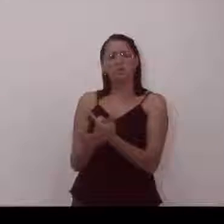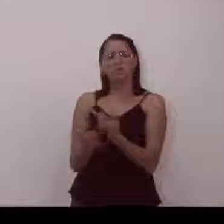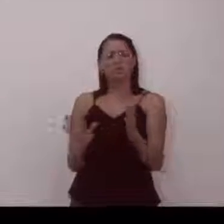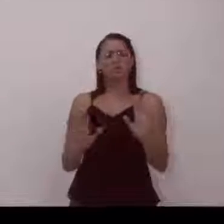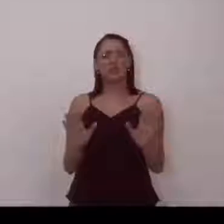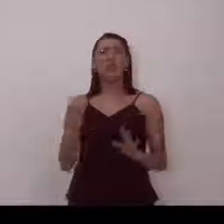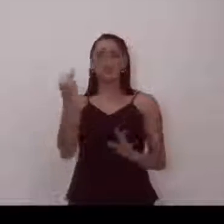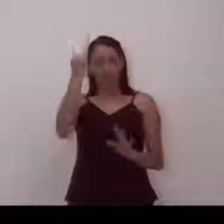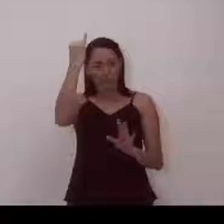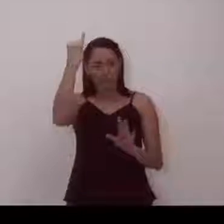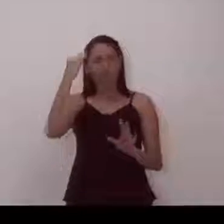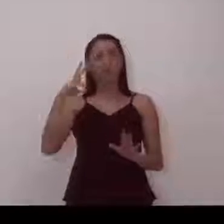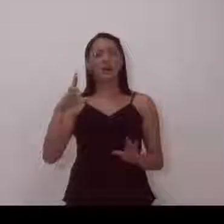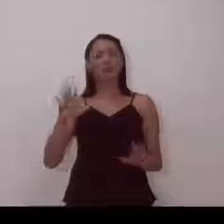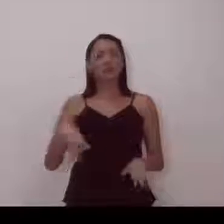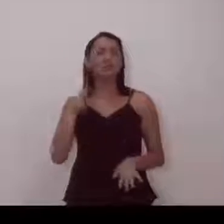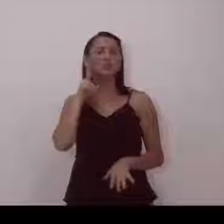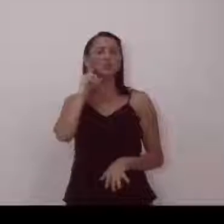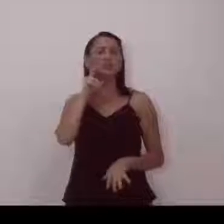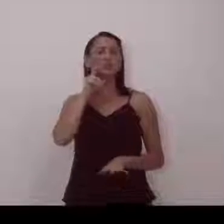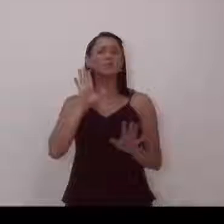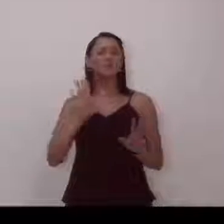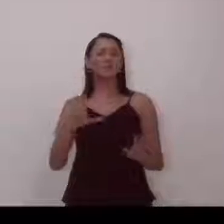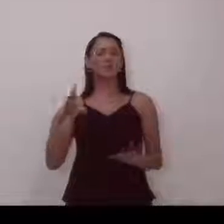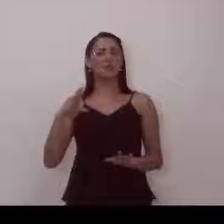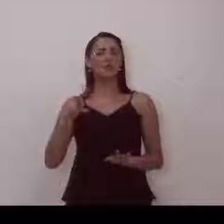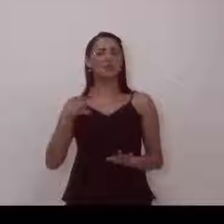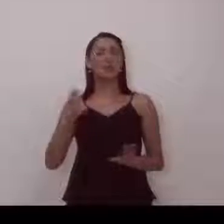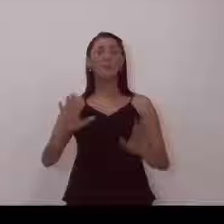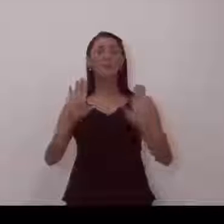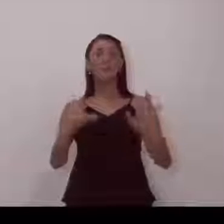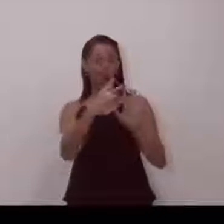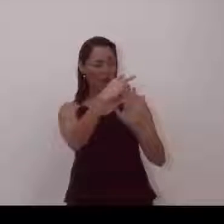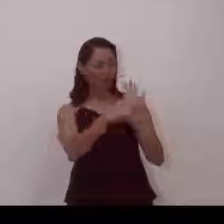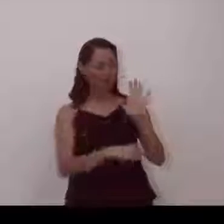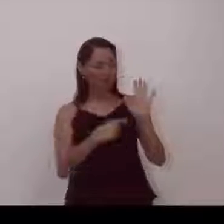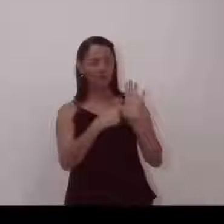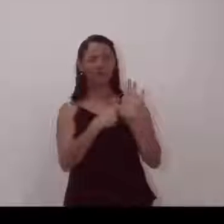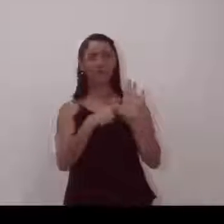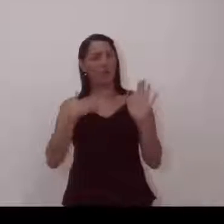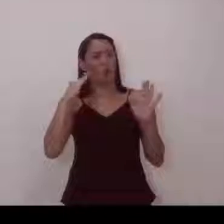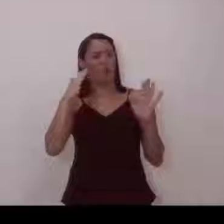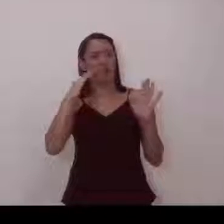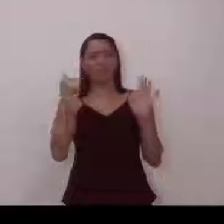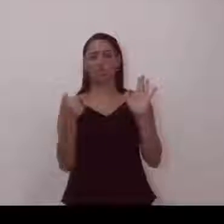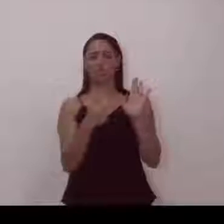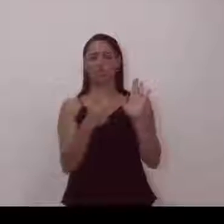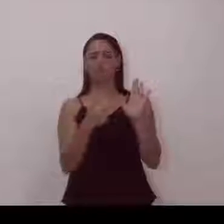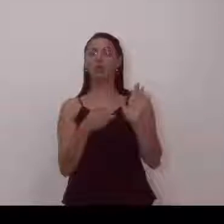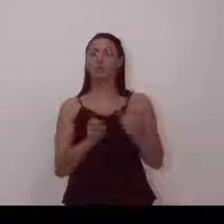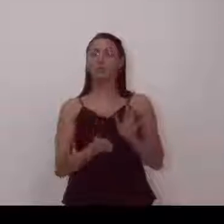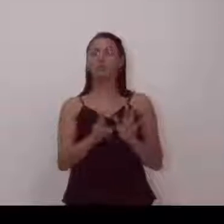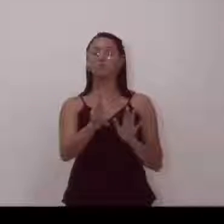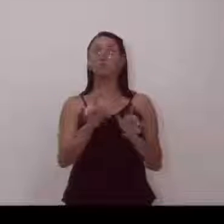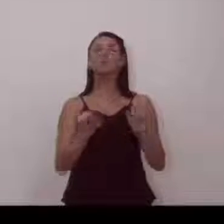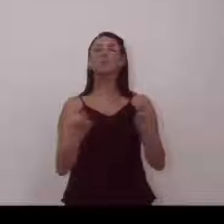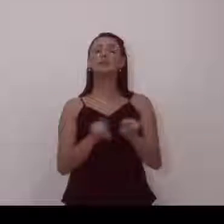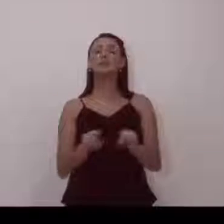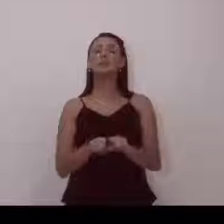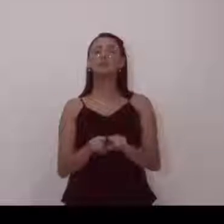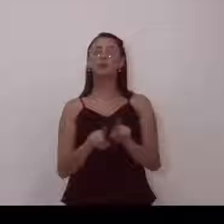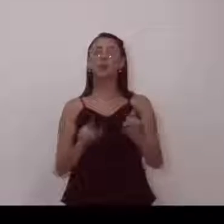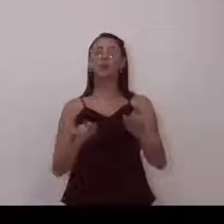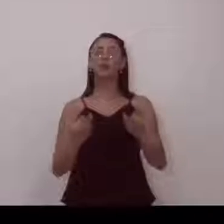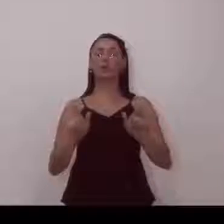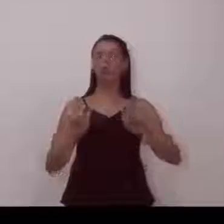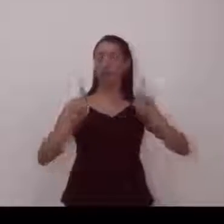para a cidade. Mas minha decisão, ela é baseada no que está escrito aqui. Continua. Os recursos provenientes da operação de